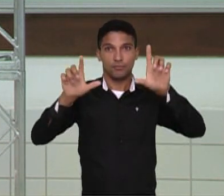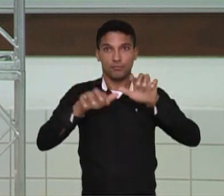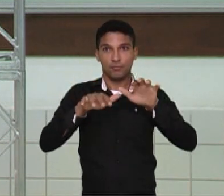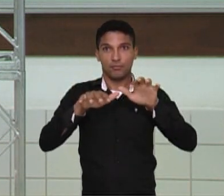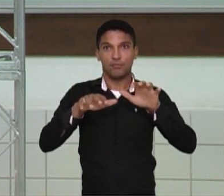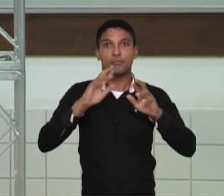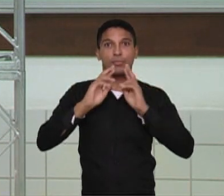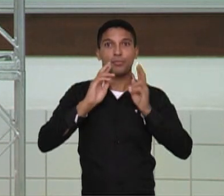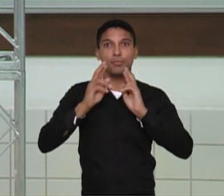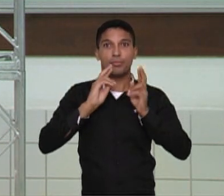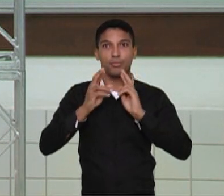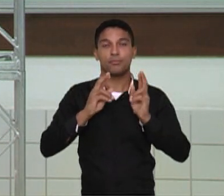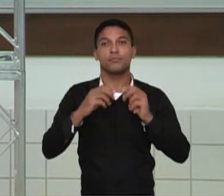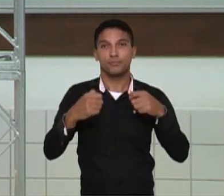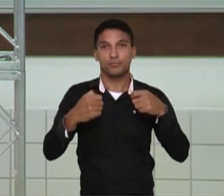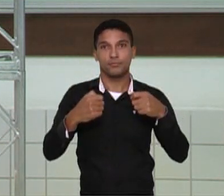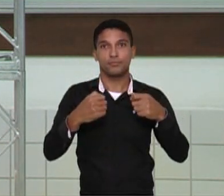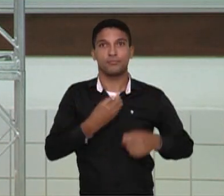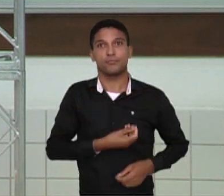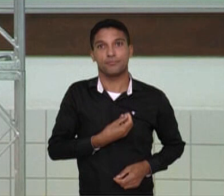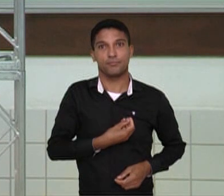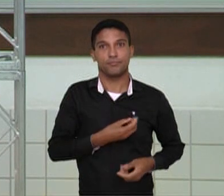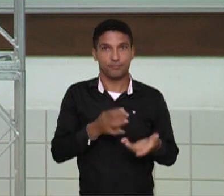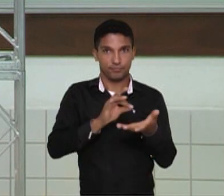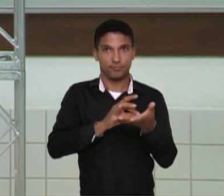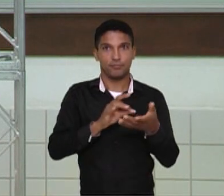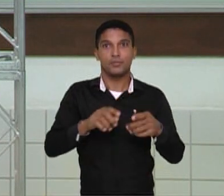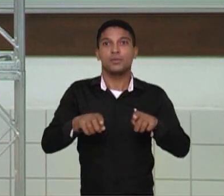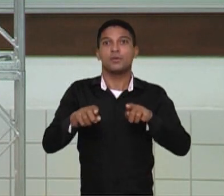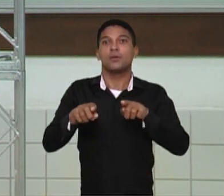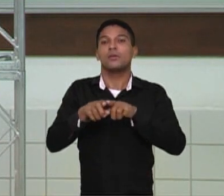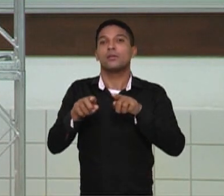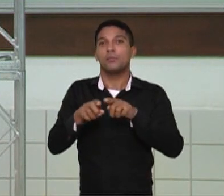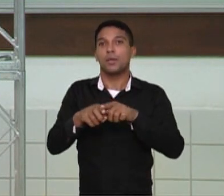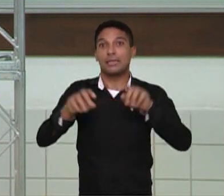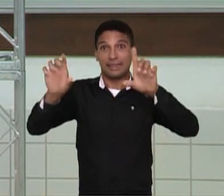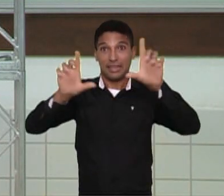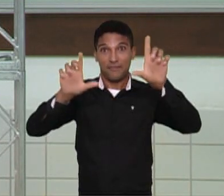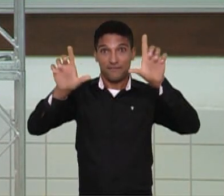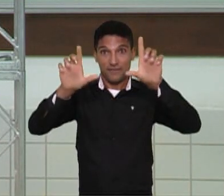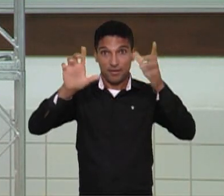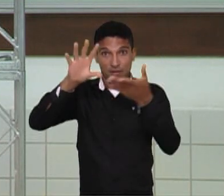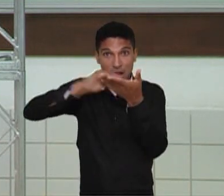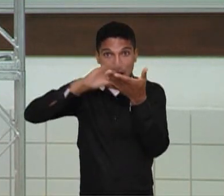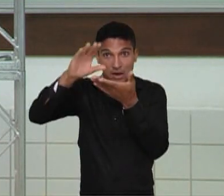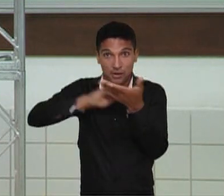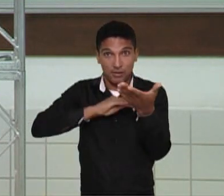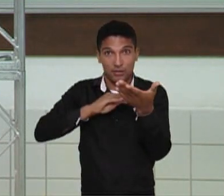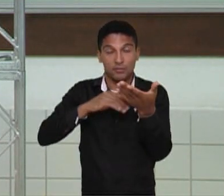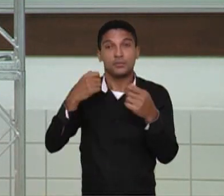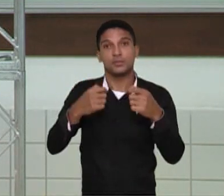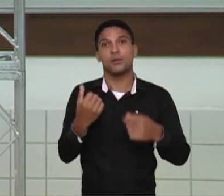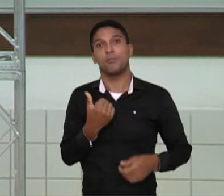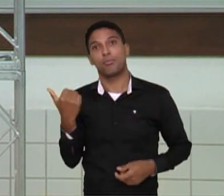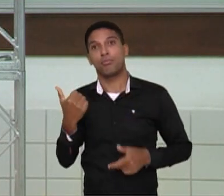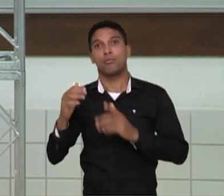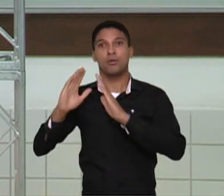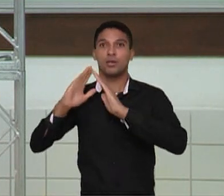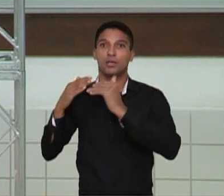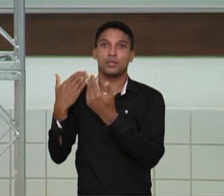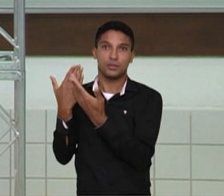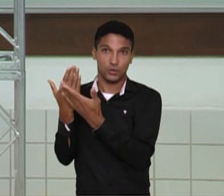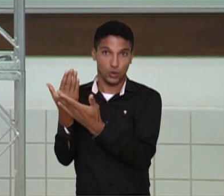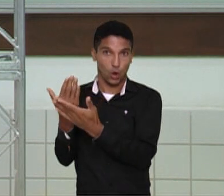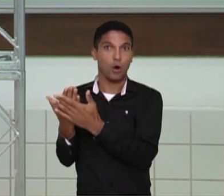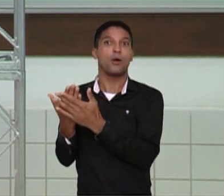material, caso você nos acompanhe apenas pela TV, e o mais importante de todos aí, né? Entrar em contato com o seu